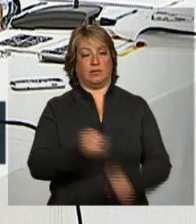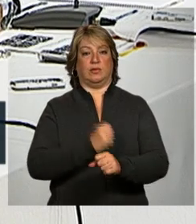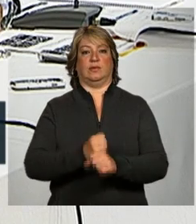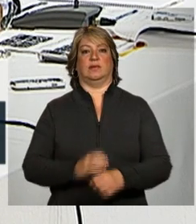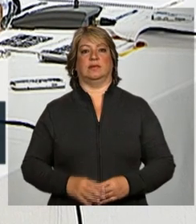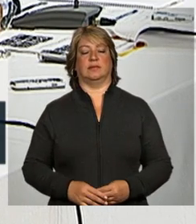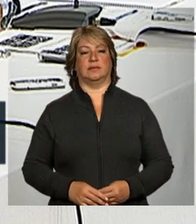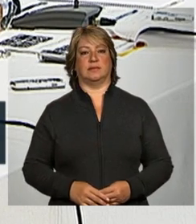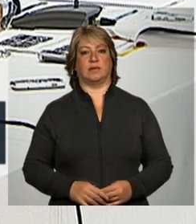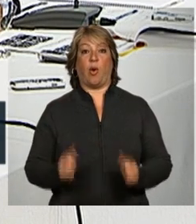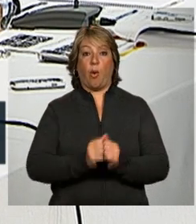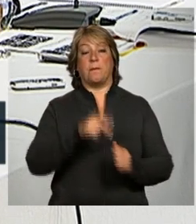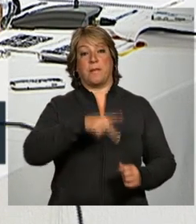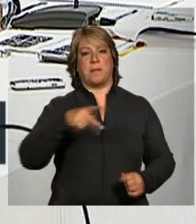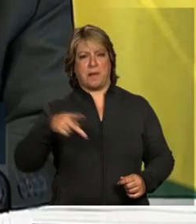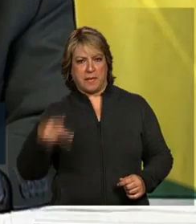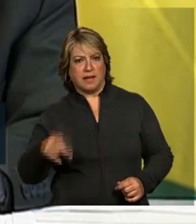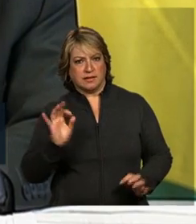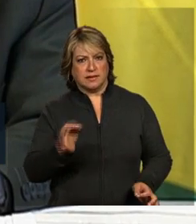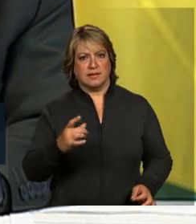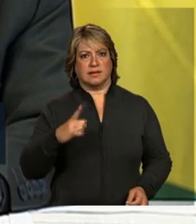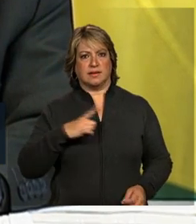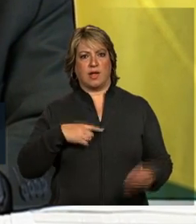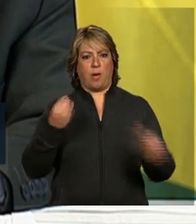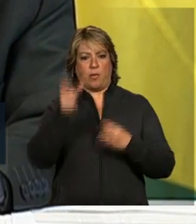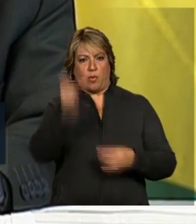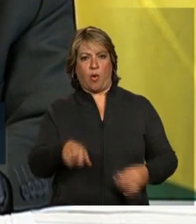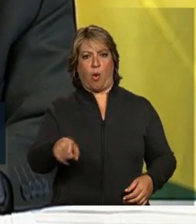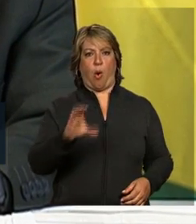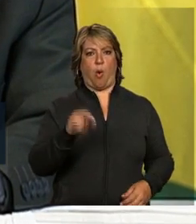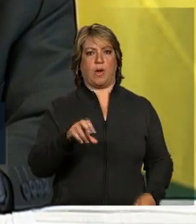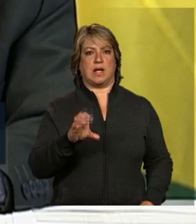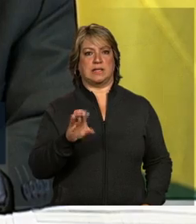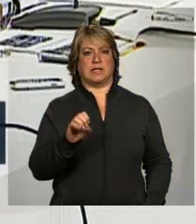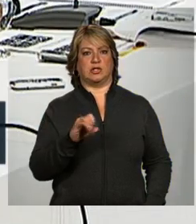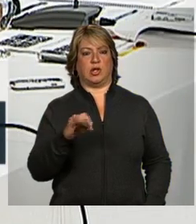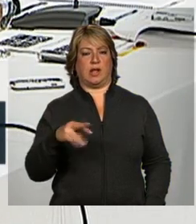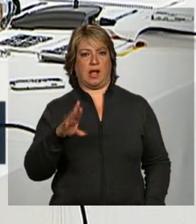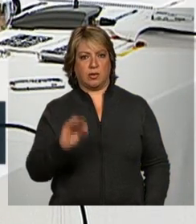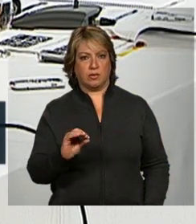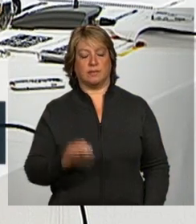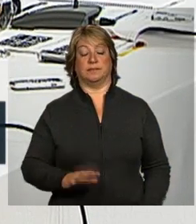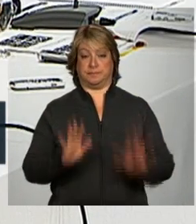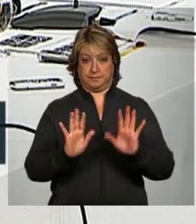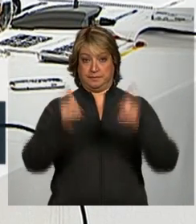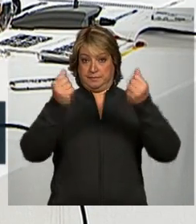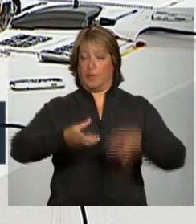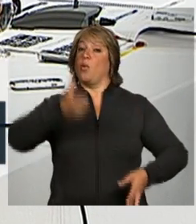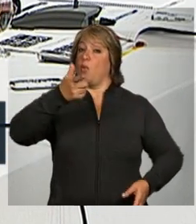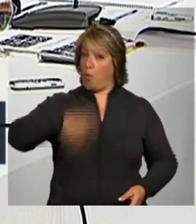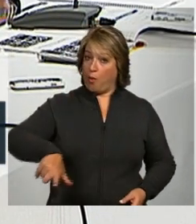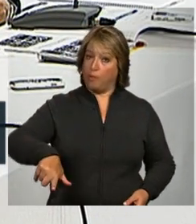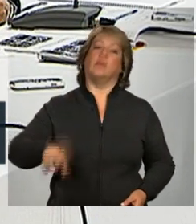é é uma concessão com ppp então é uma ppp que tem a figura do concessionário é assim é é de novo Eh